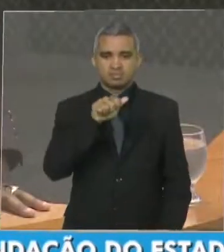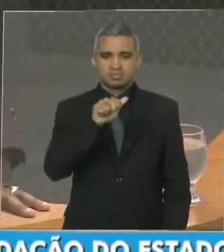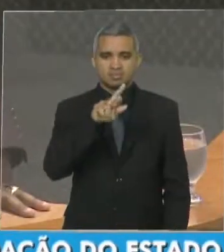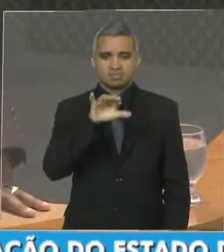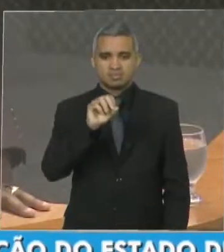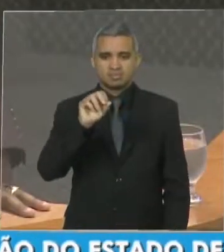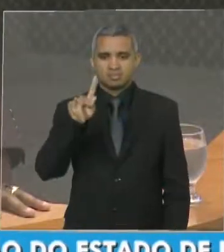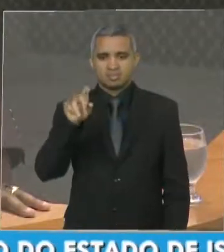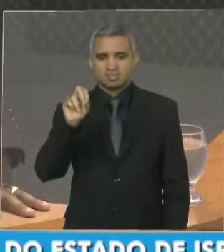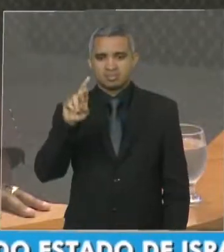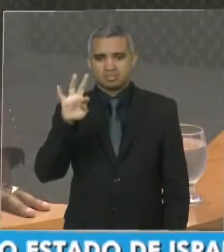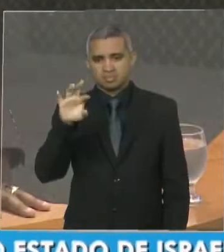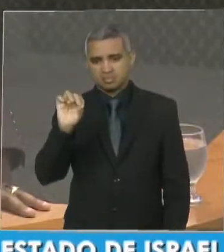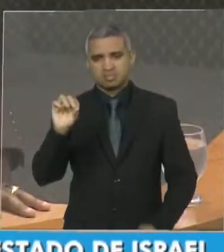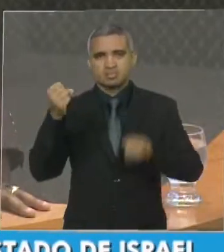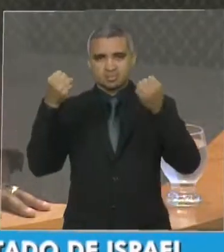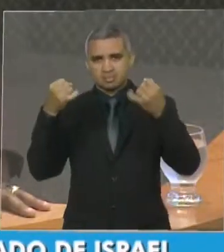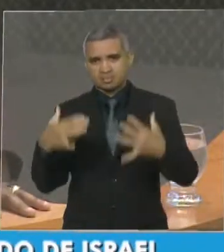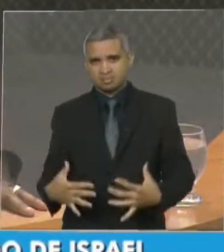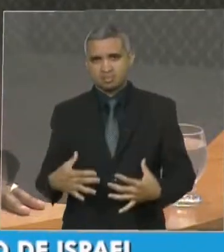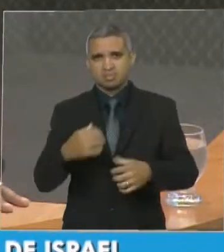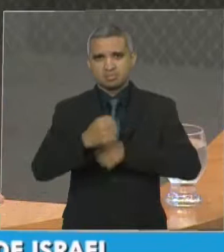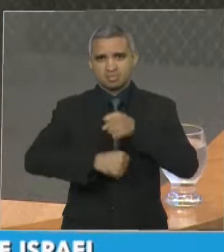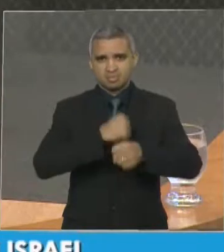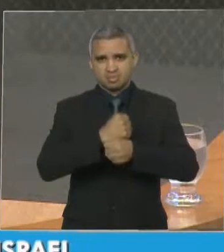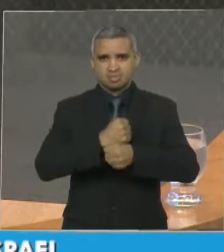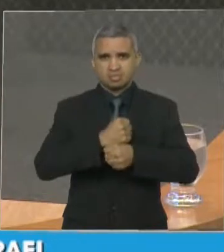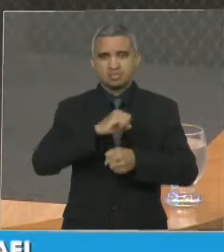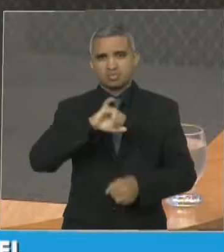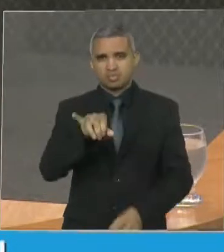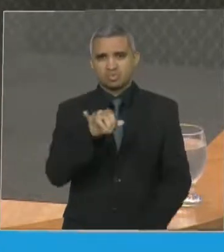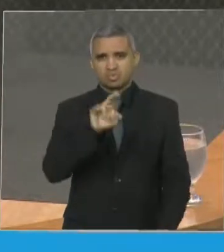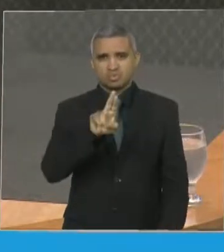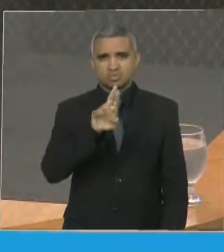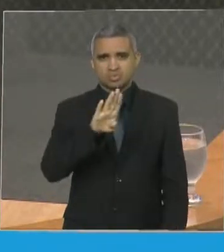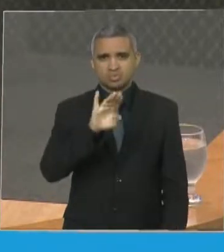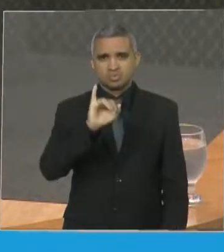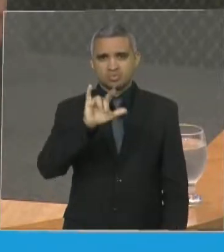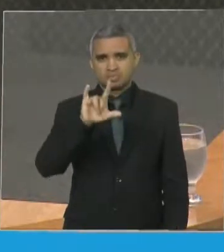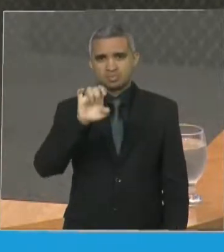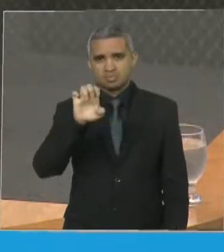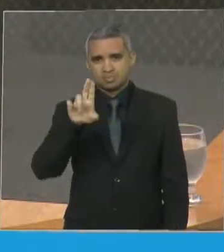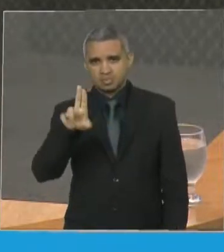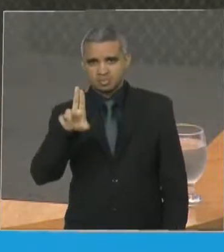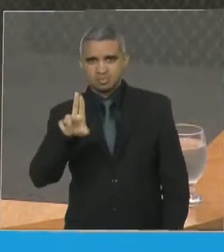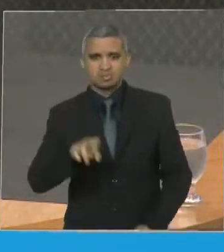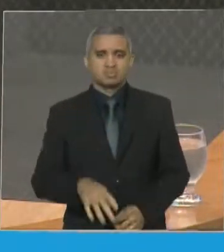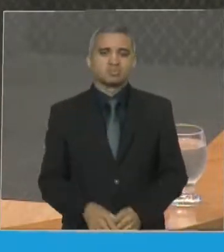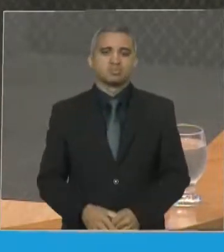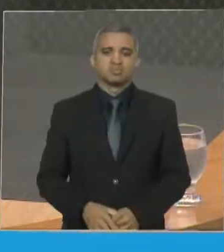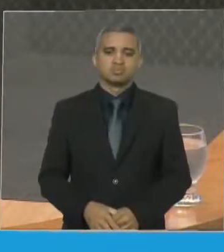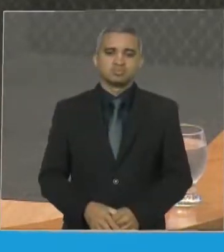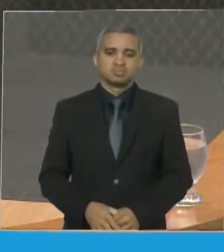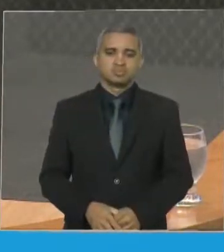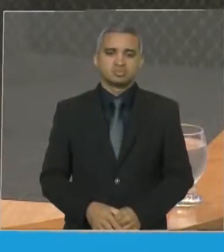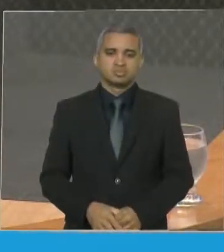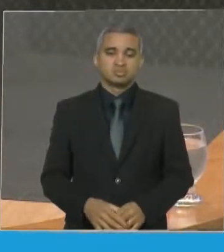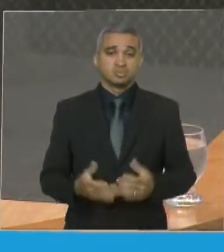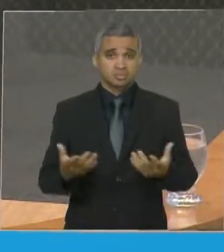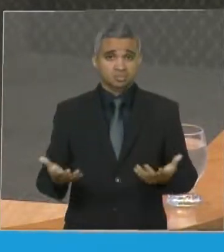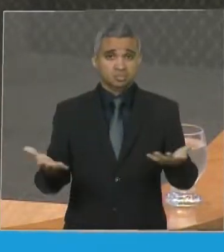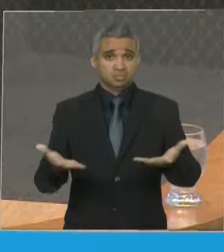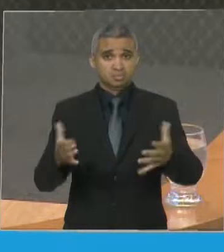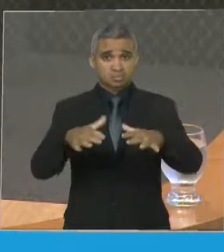Este deputado que vos fala, bem como a Assembleia Legislativa, aqui presidida nessa sessão solene pelo deputado Vinícius Louro,